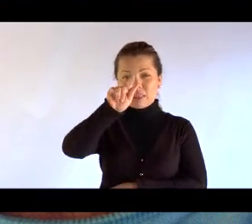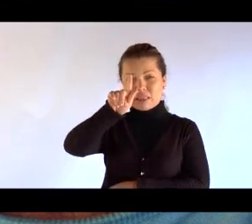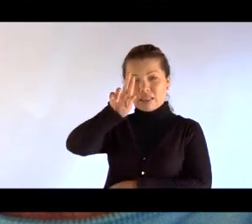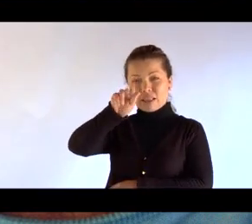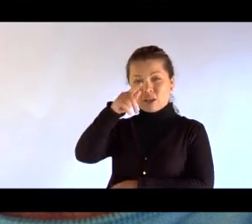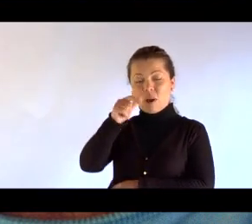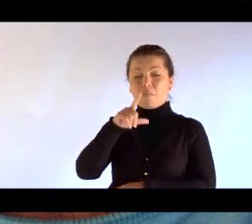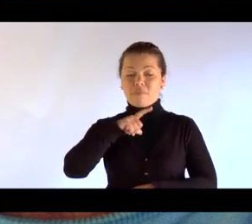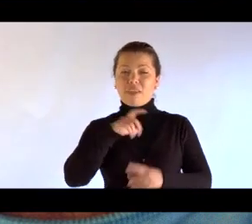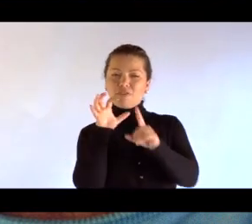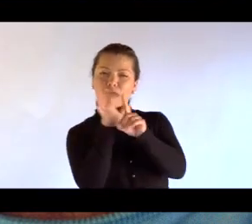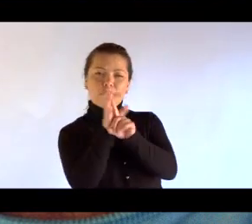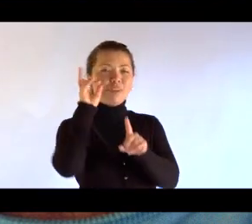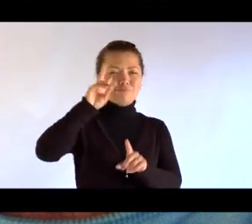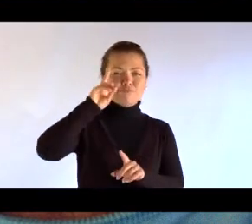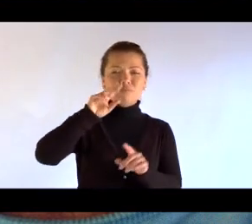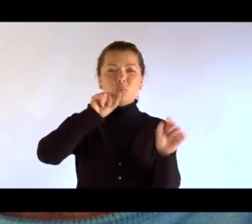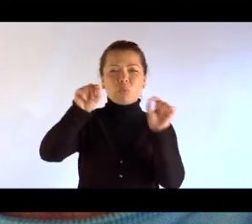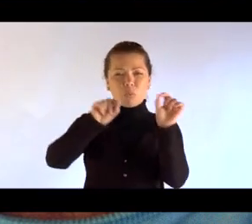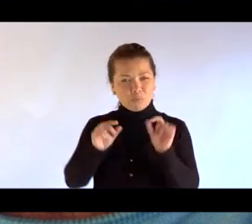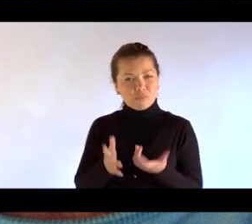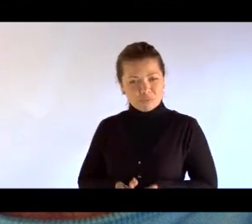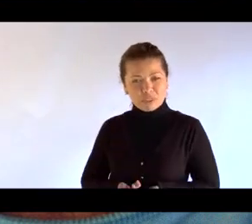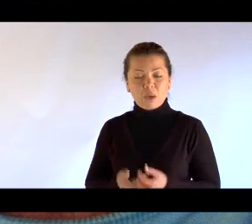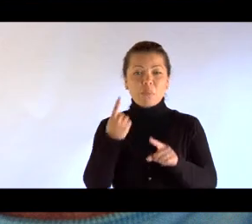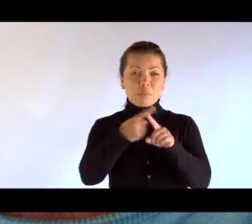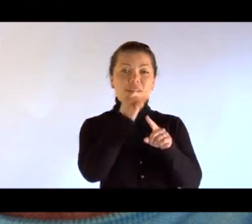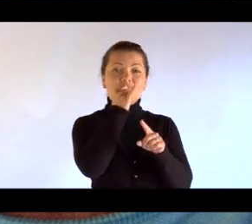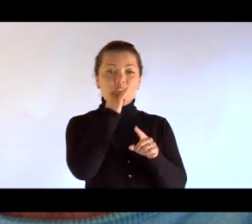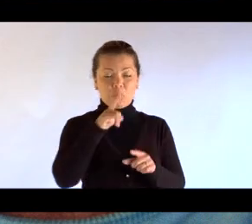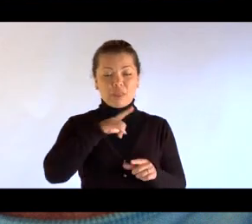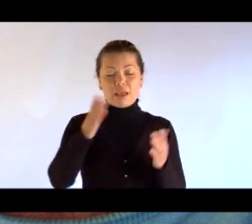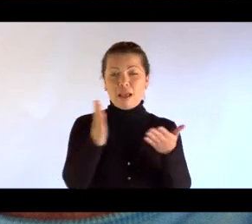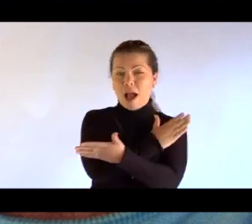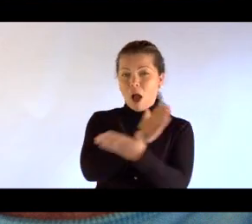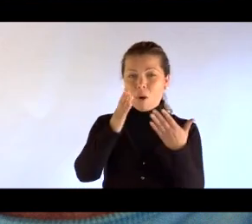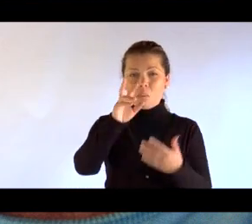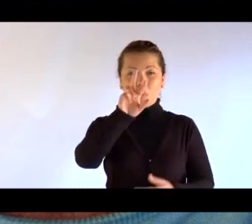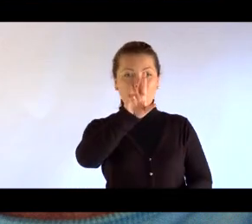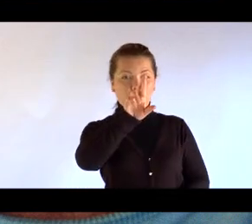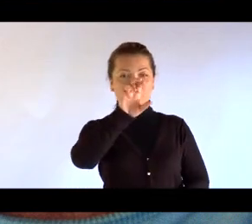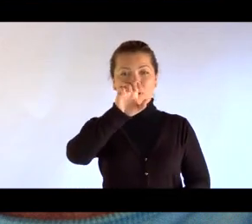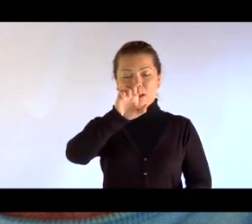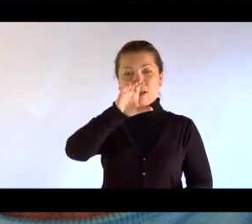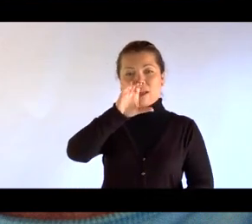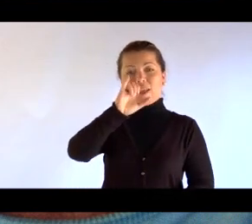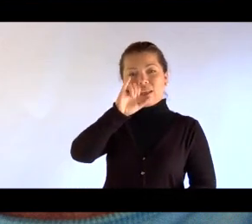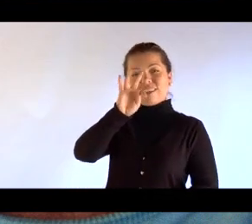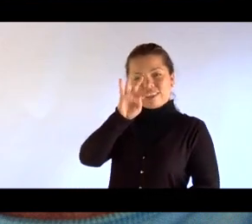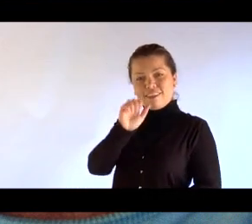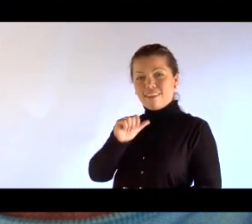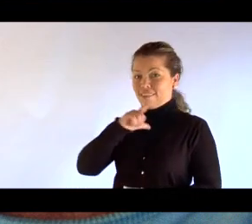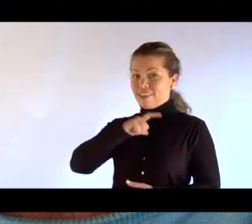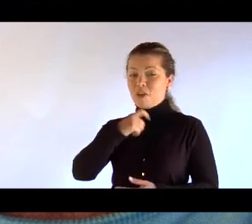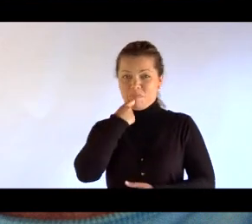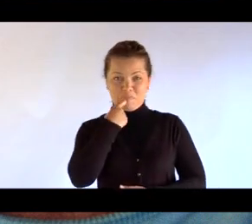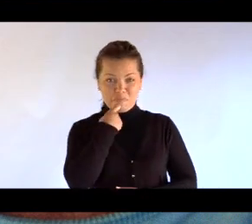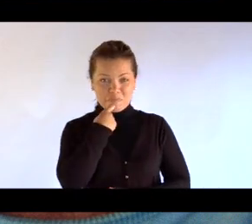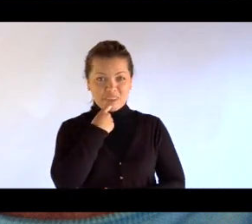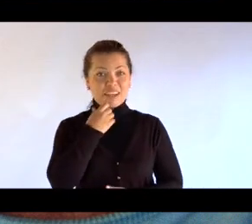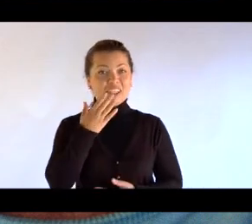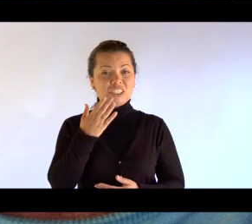uma das melhores formas de dar materialidade à personalidade caiçara e fazer alusão aos seus elementos